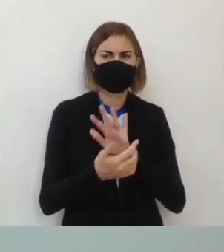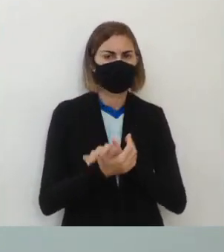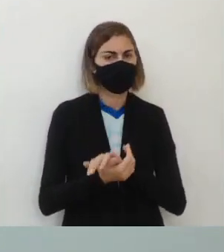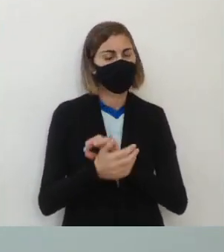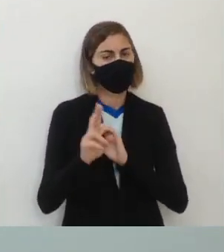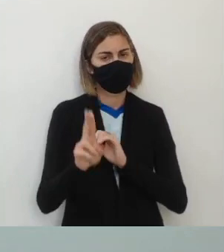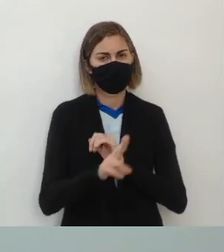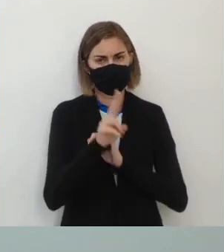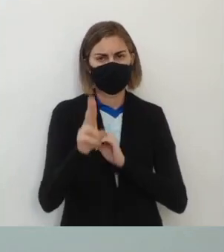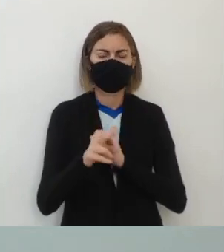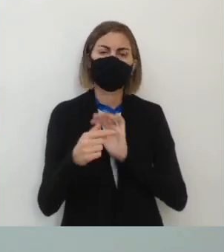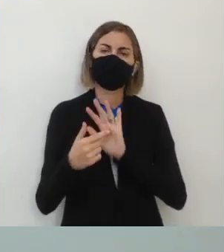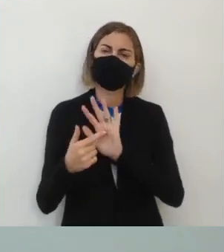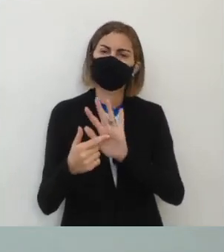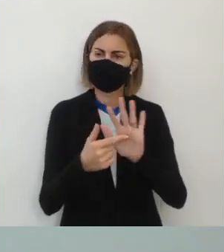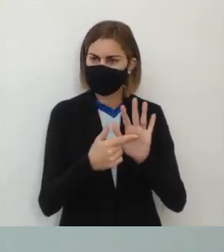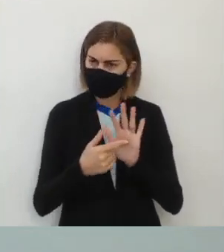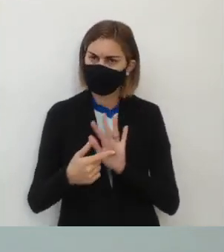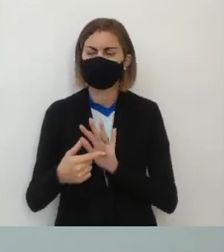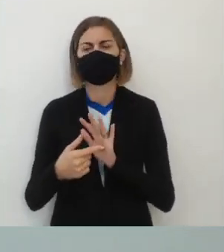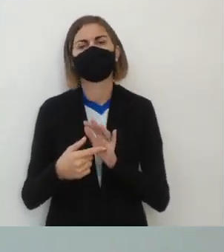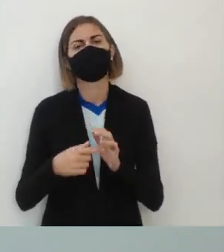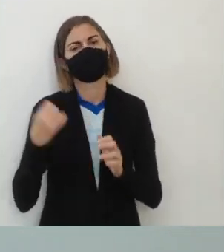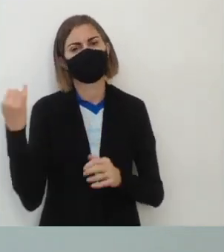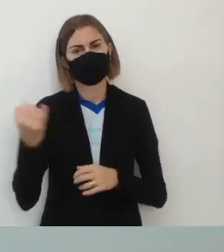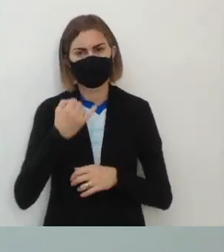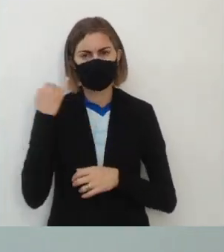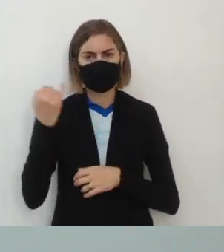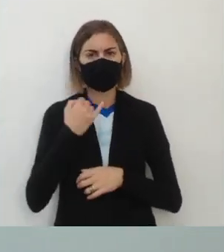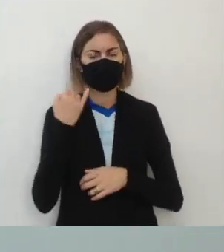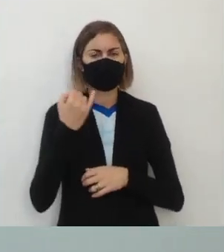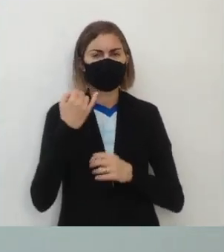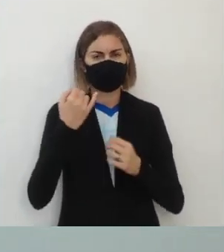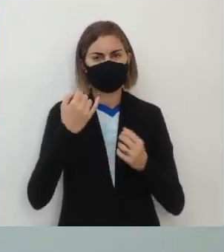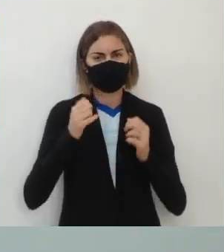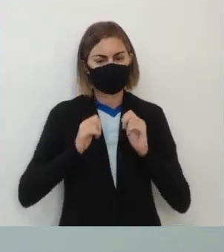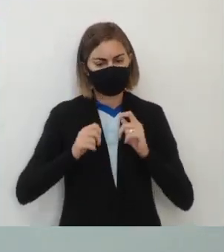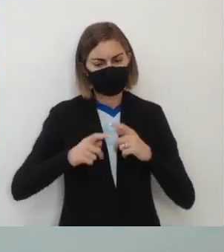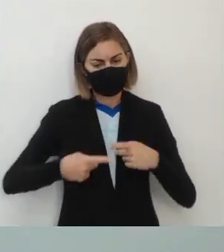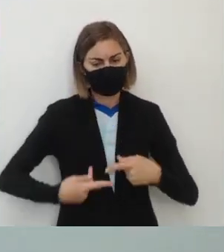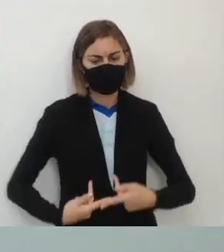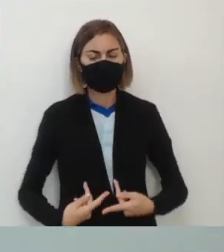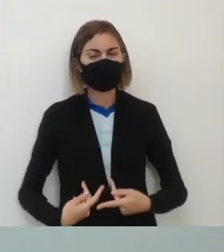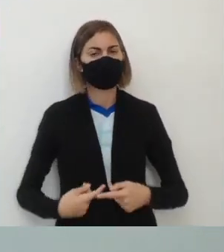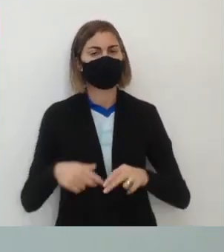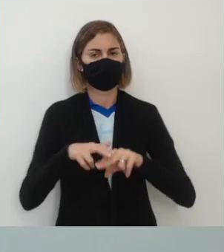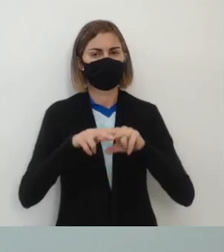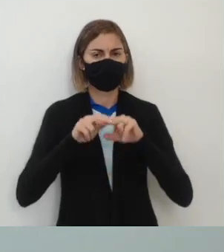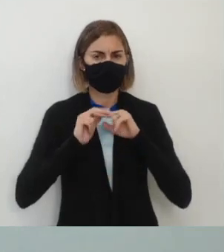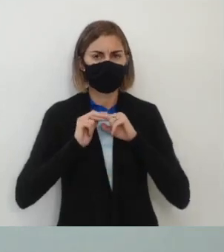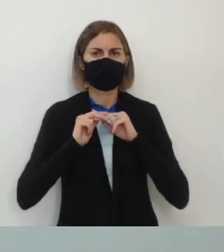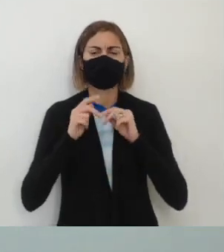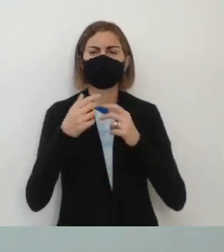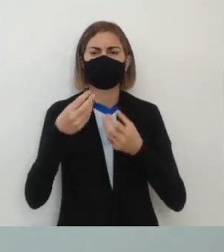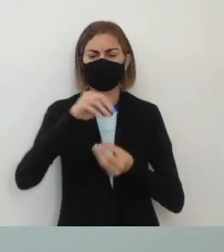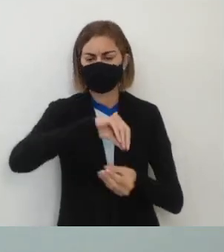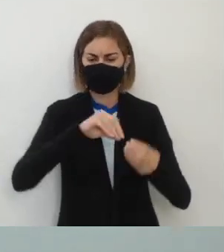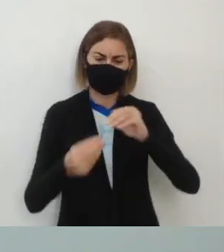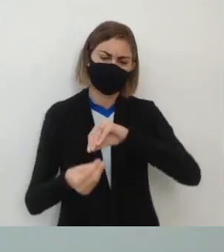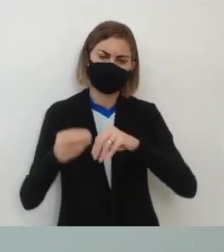grande utilização de metais demonstra a sua importância para a humanidade e decorre do fato de as